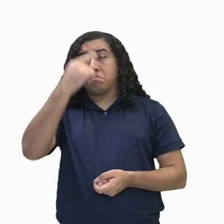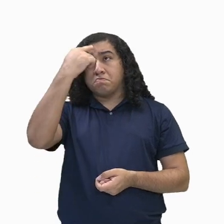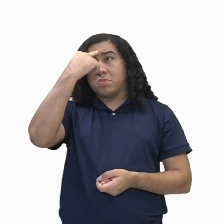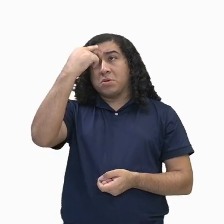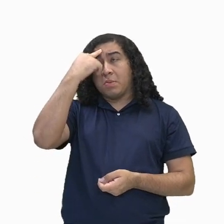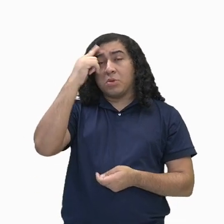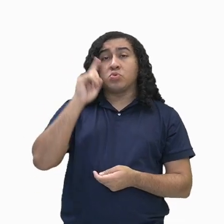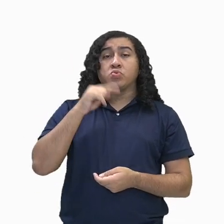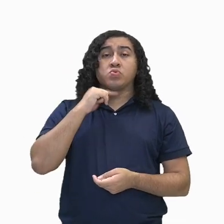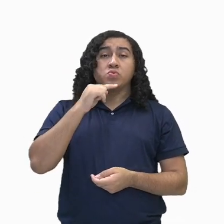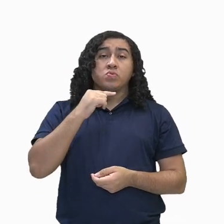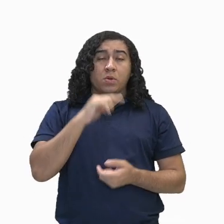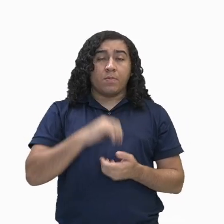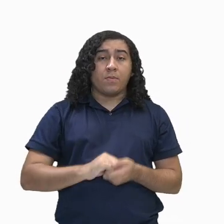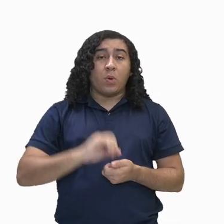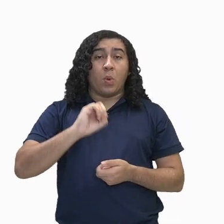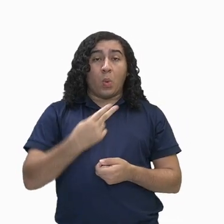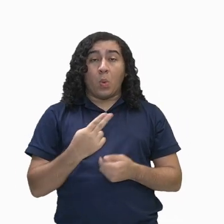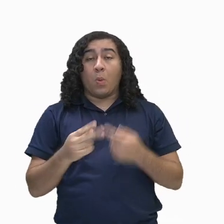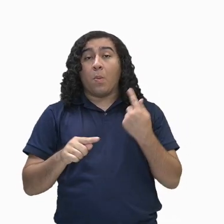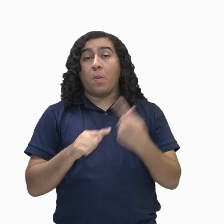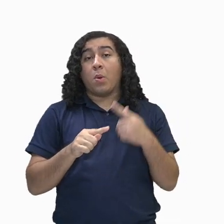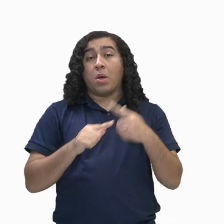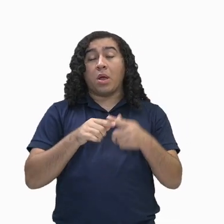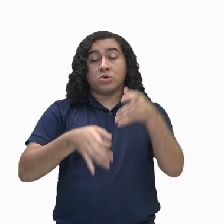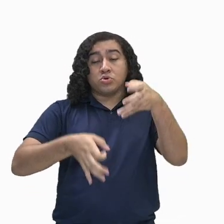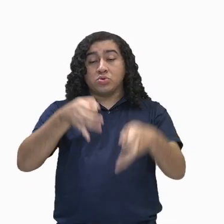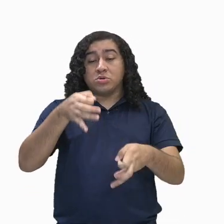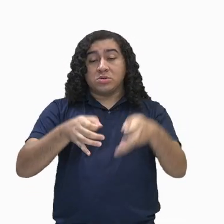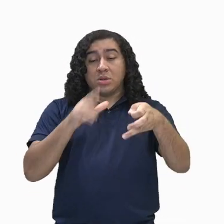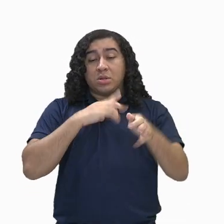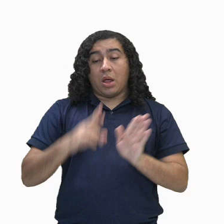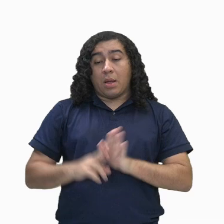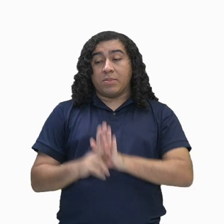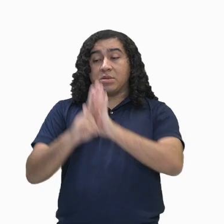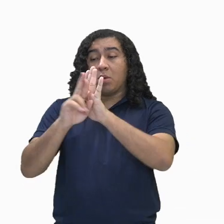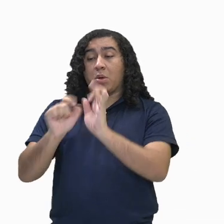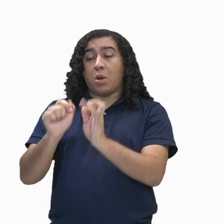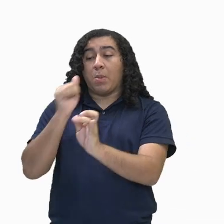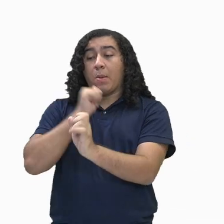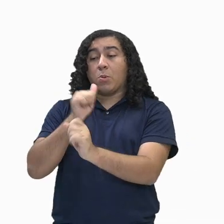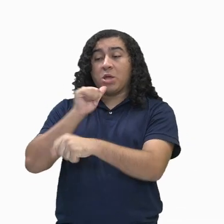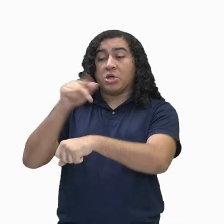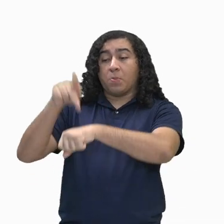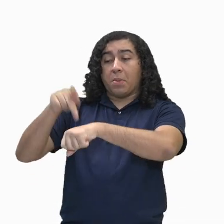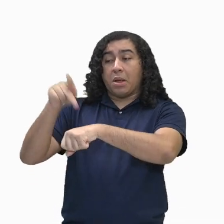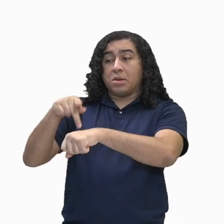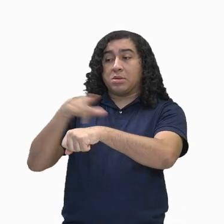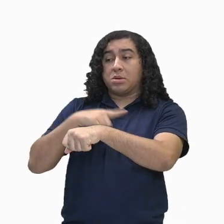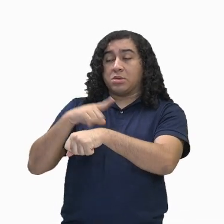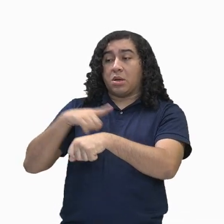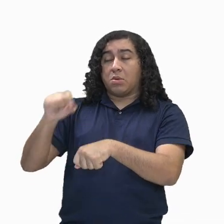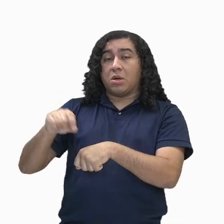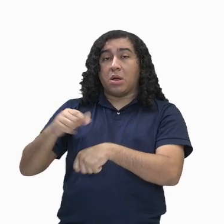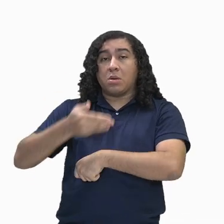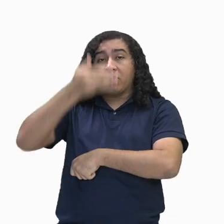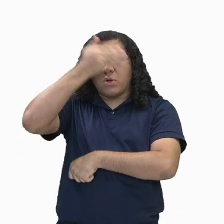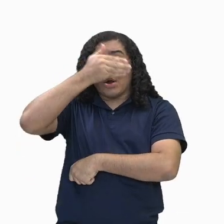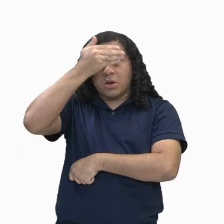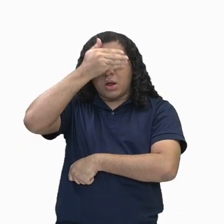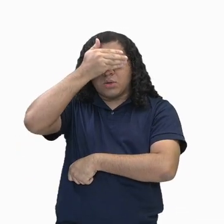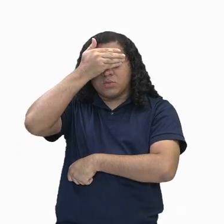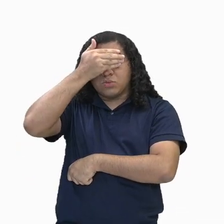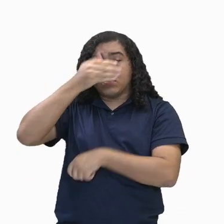por que, que a justiça é representada por uma mulher com olhos vendados? Então, nós queremos